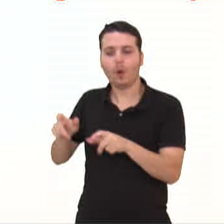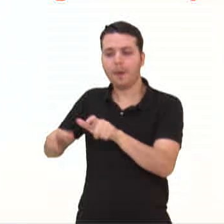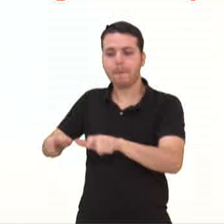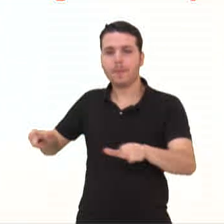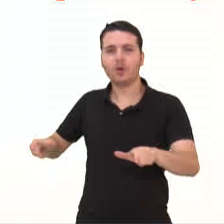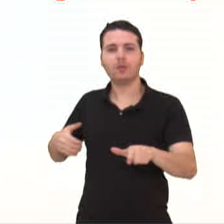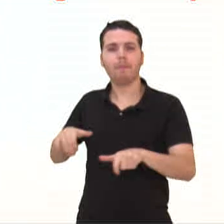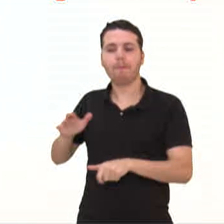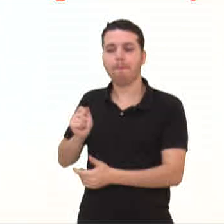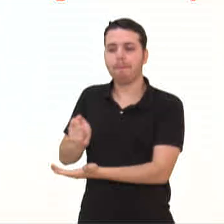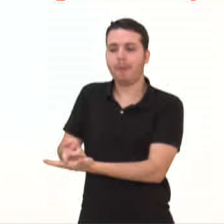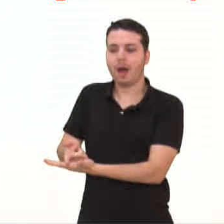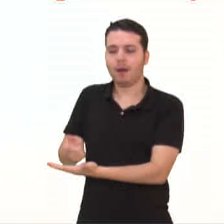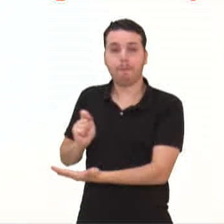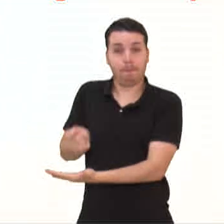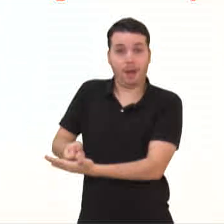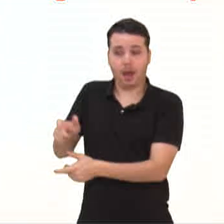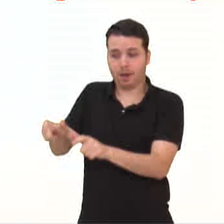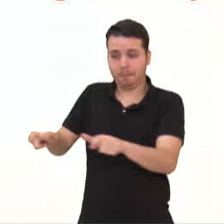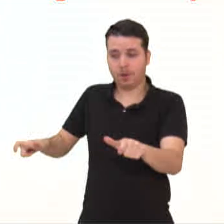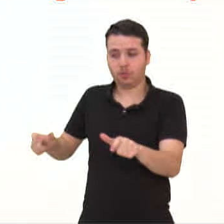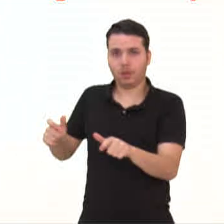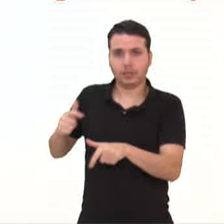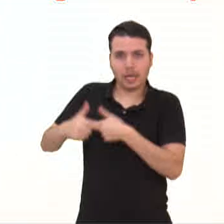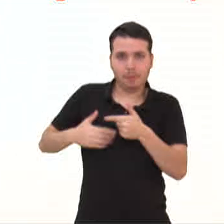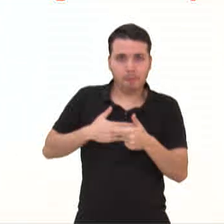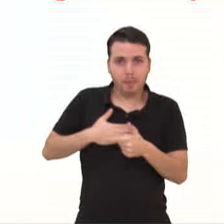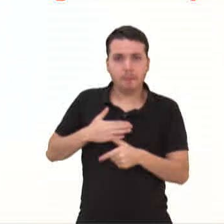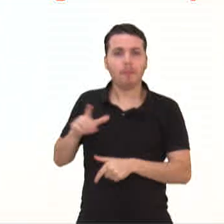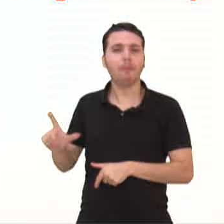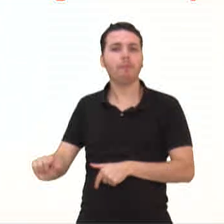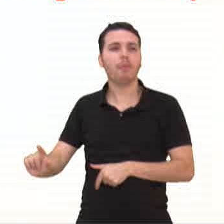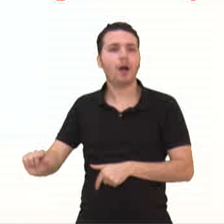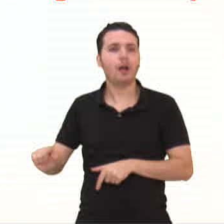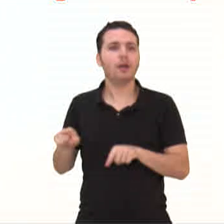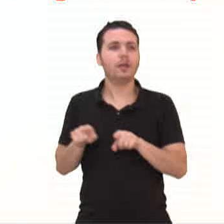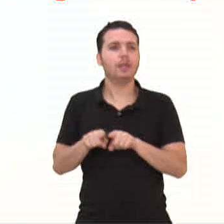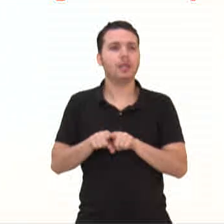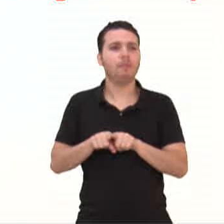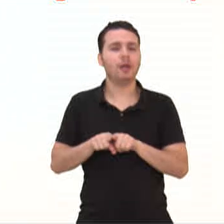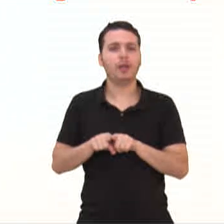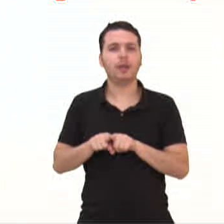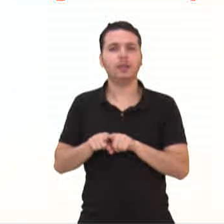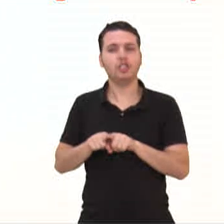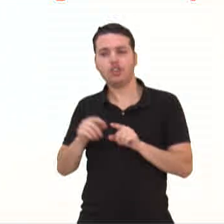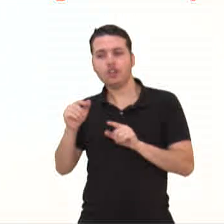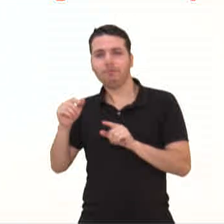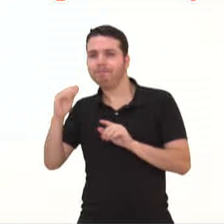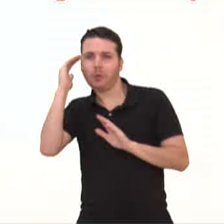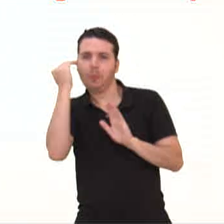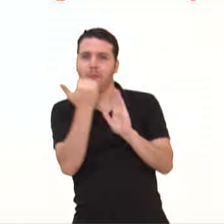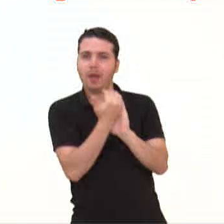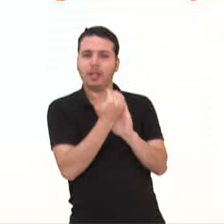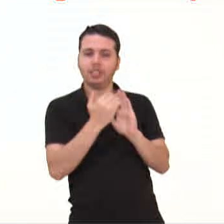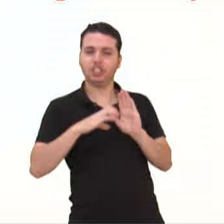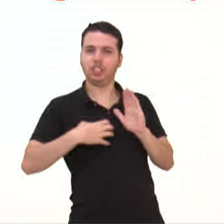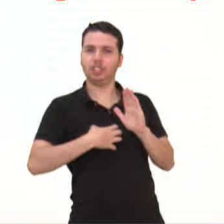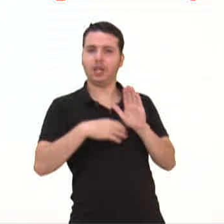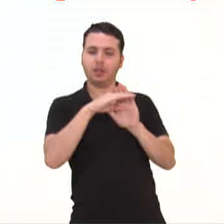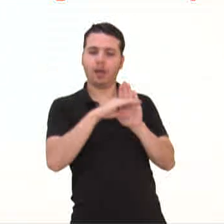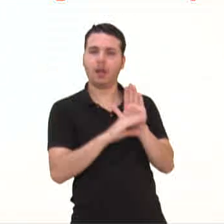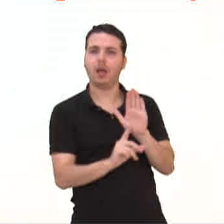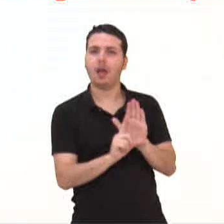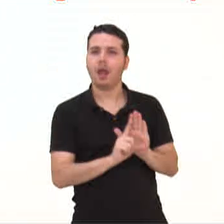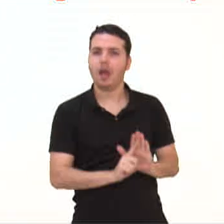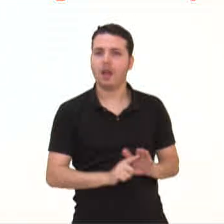reduzindo os salários e contribuindo para a desregulamentação progressiva das leis trabalhistas. E aí nós conseguimos visualizar